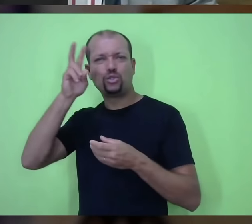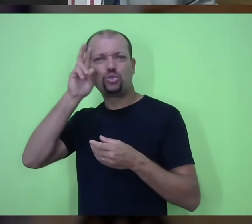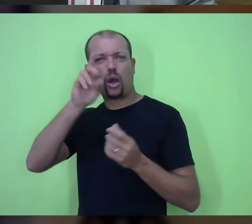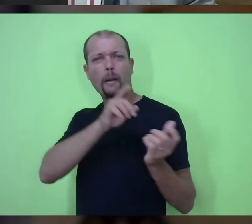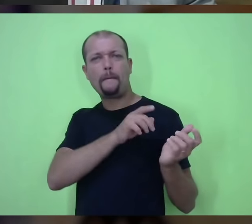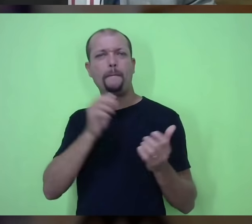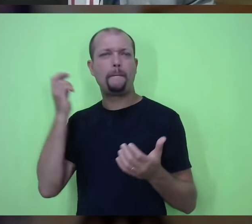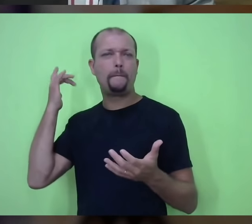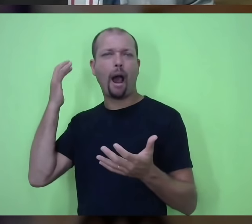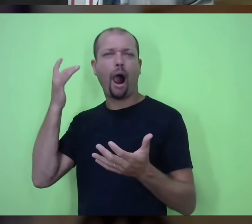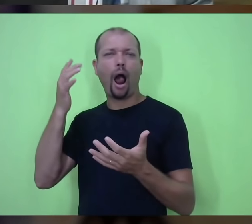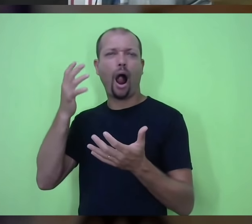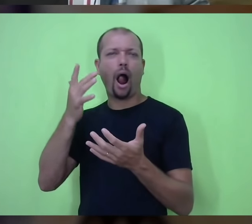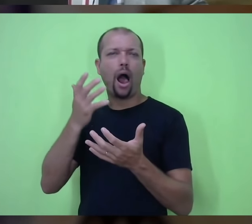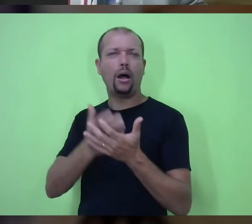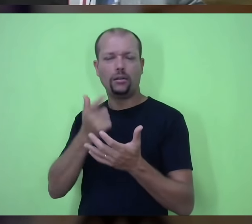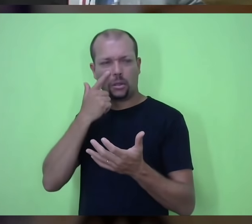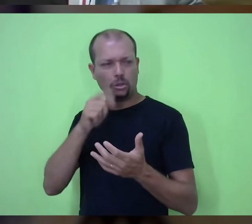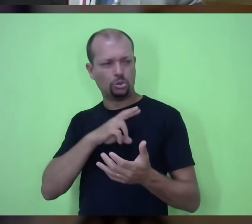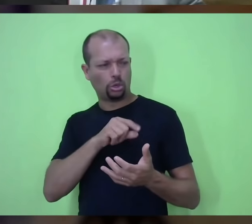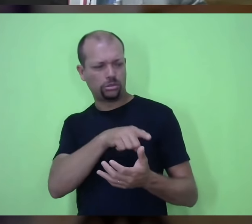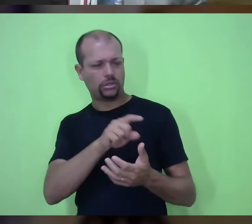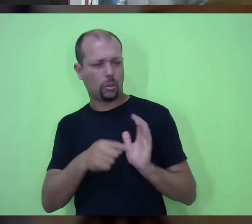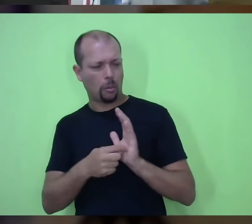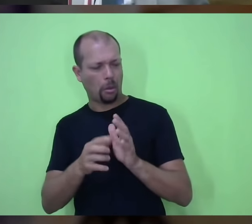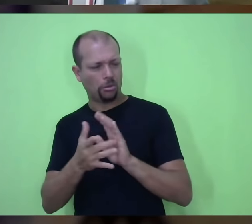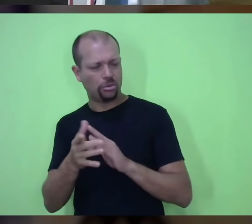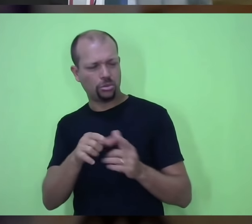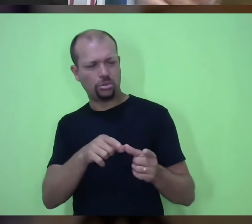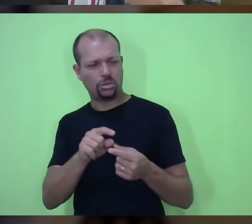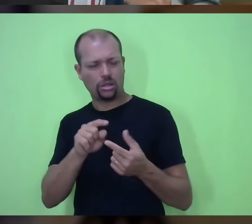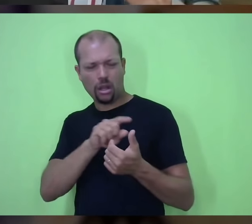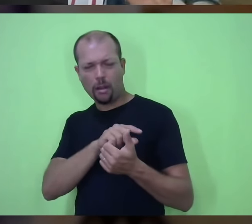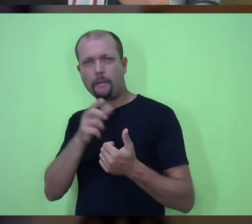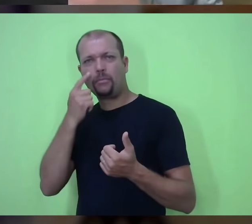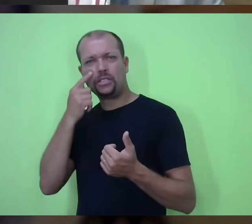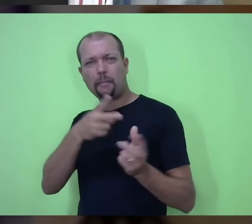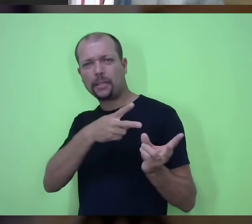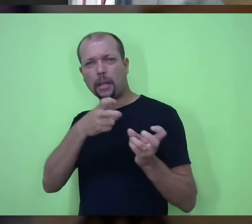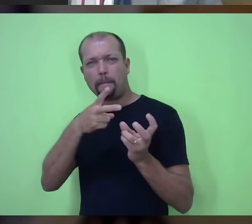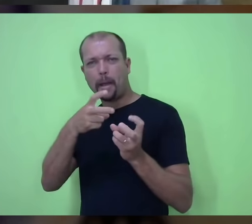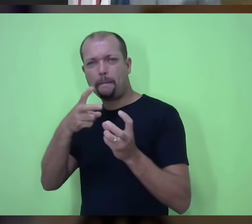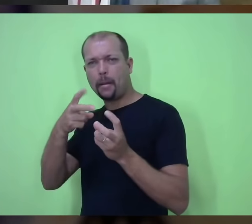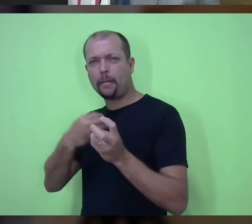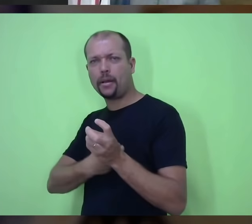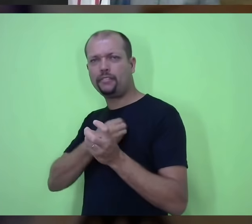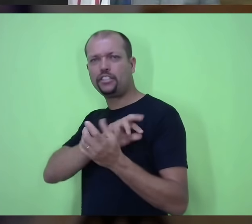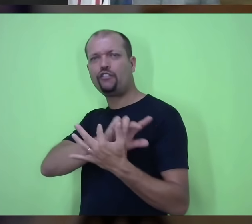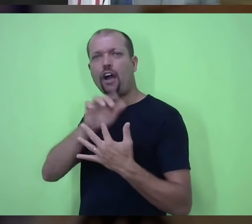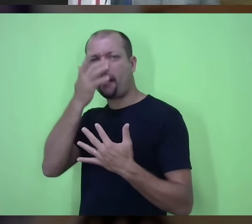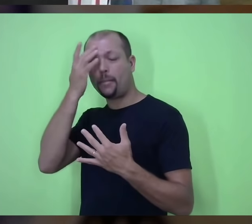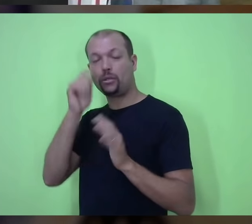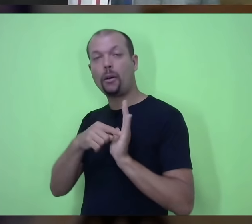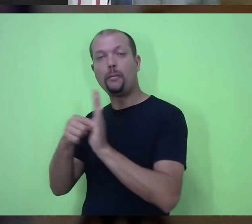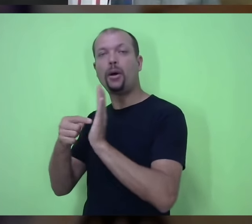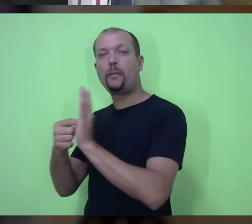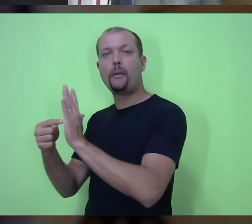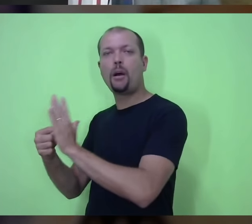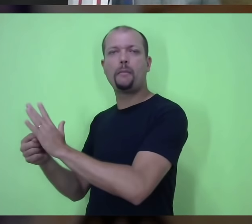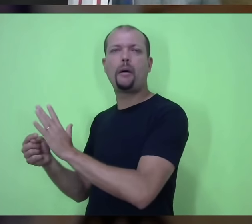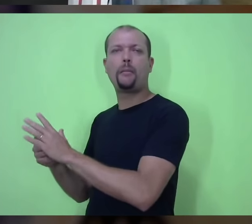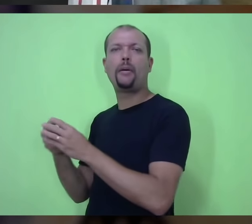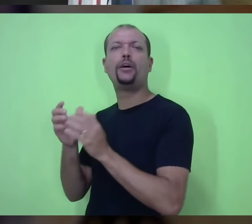pegar alguns ganchos e falar, olha como isso aqui aponta para Cristo. Então, Cristo, o seu ministério, ele não é apenas